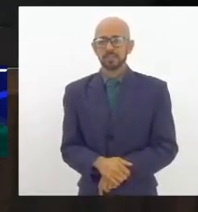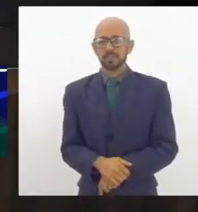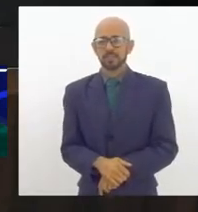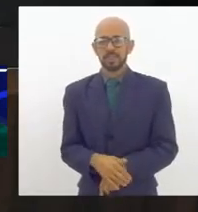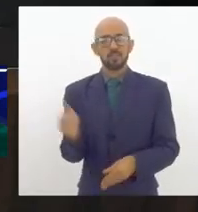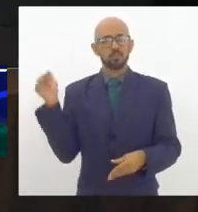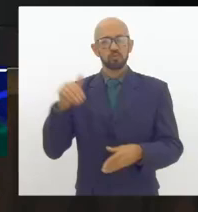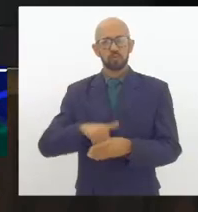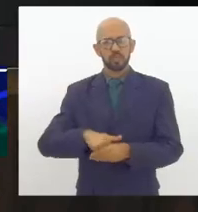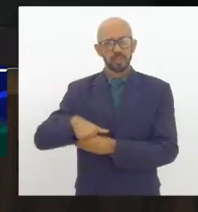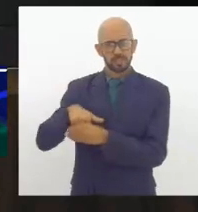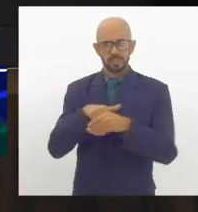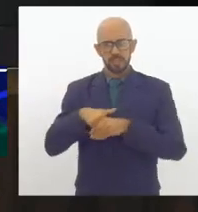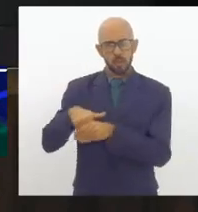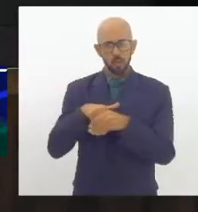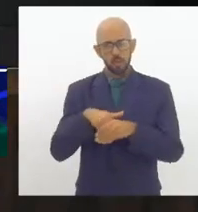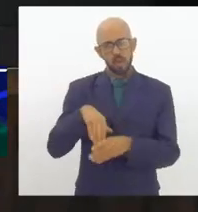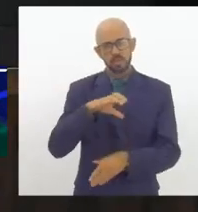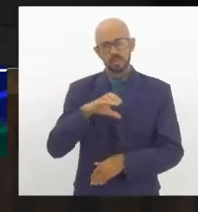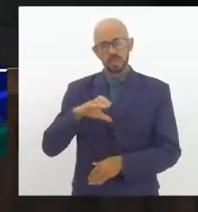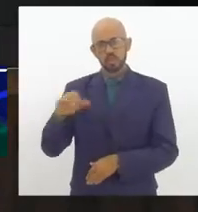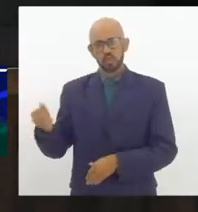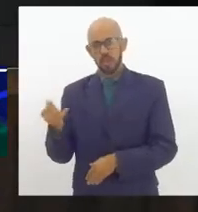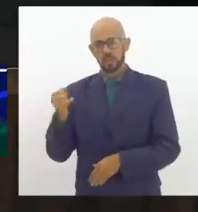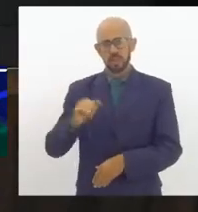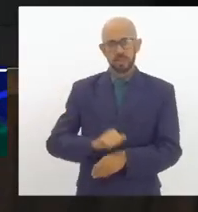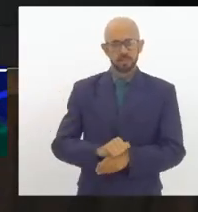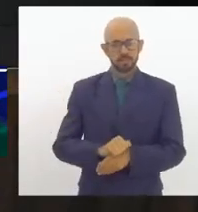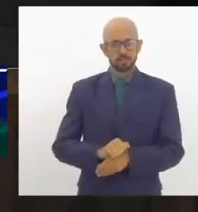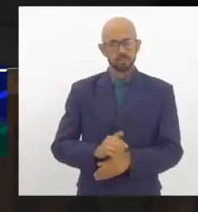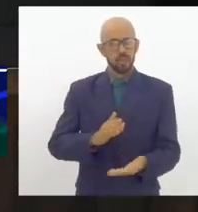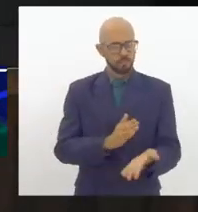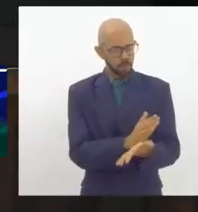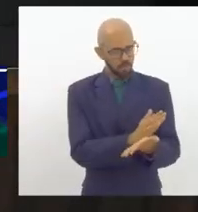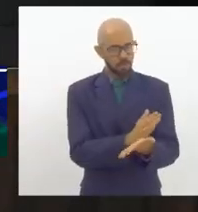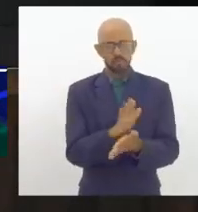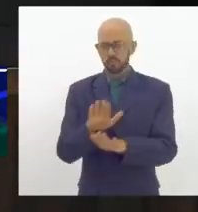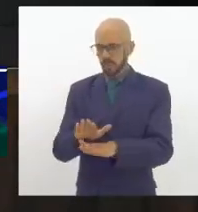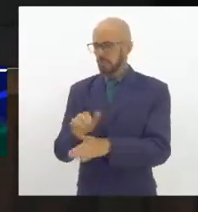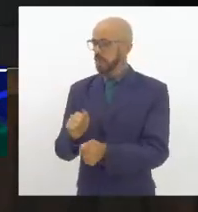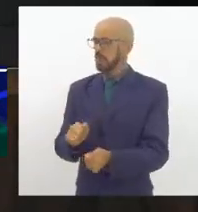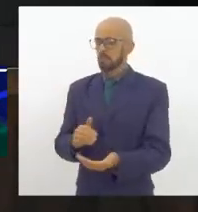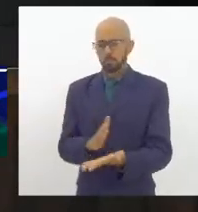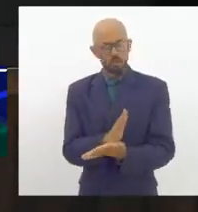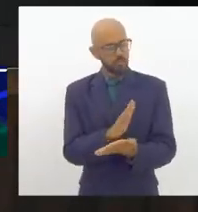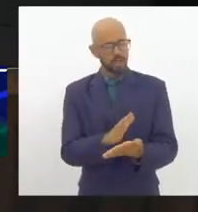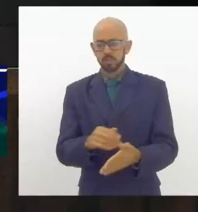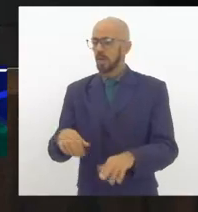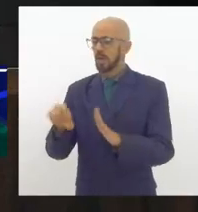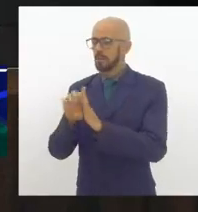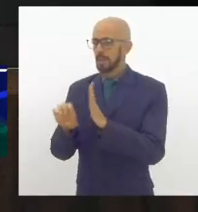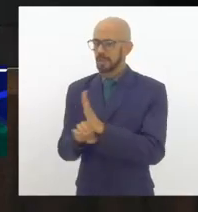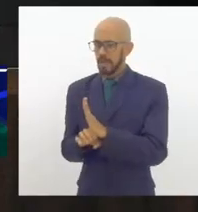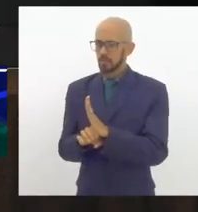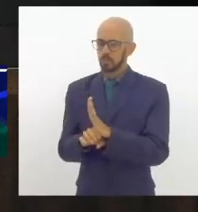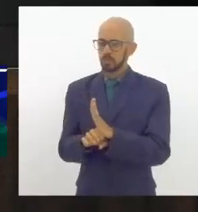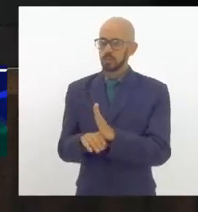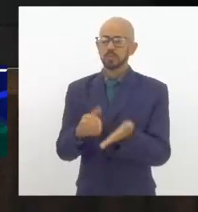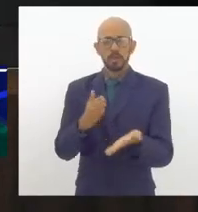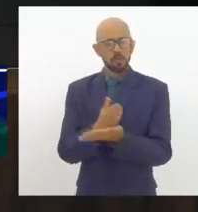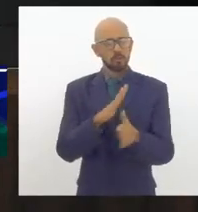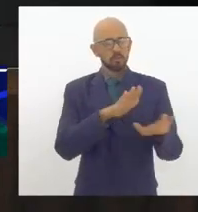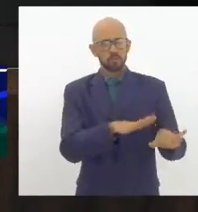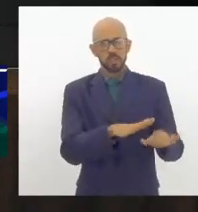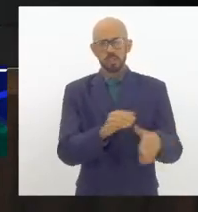a votação para esta condição de condição Justiça pessoas que aprovam Moção aprovada em votação projeto assim vendados que